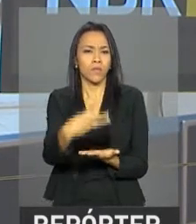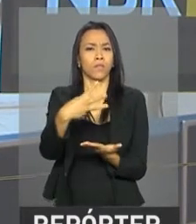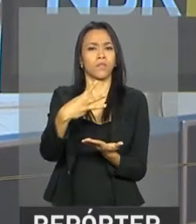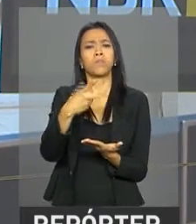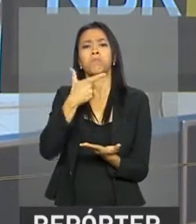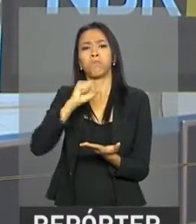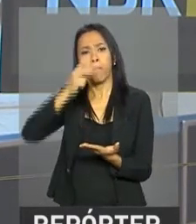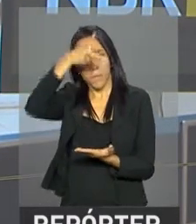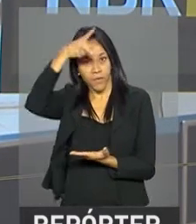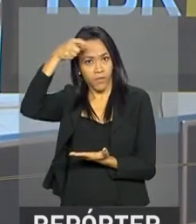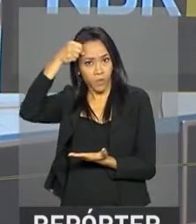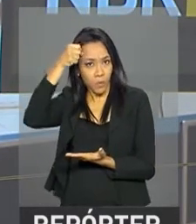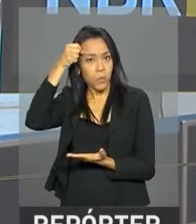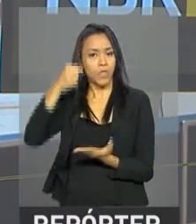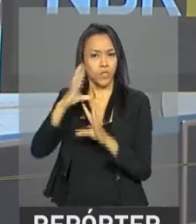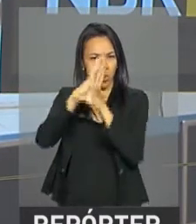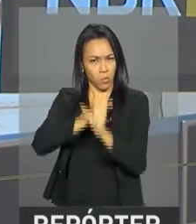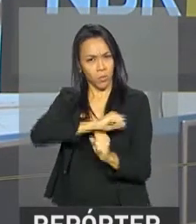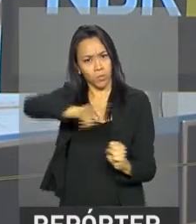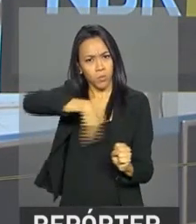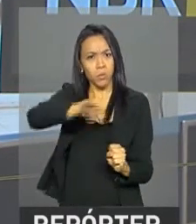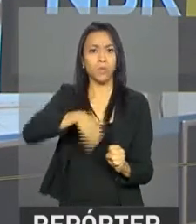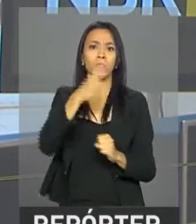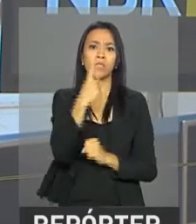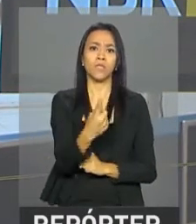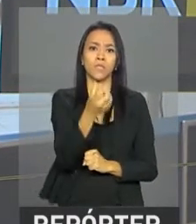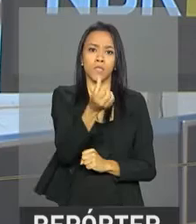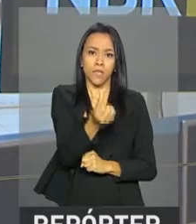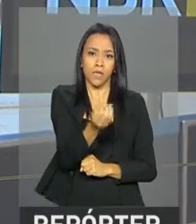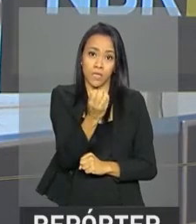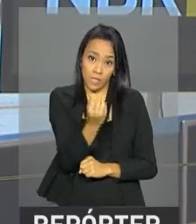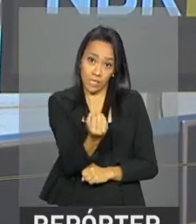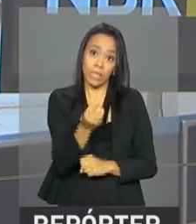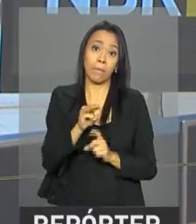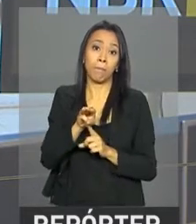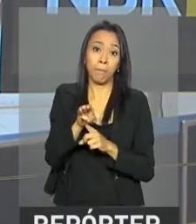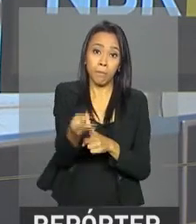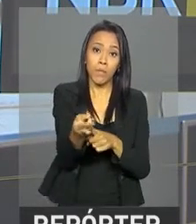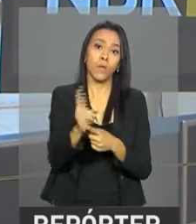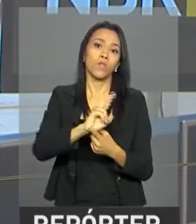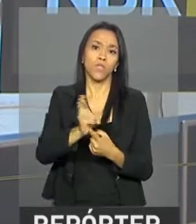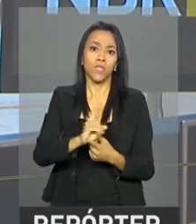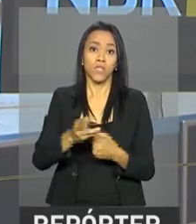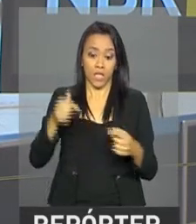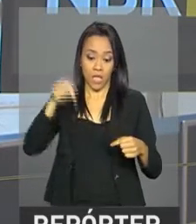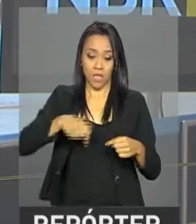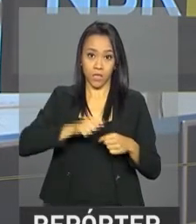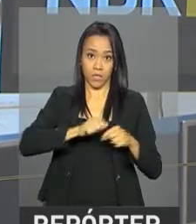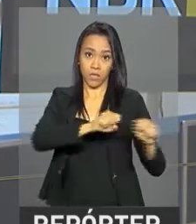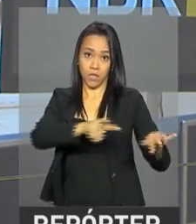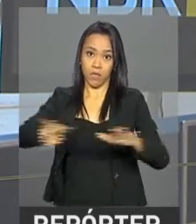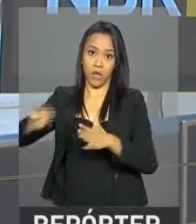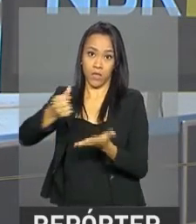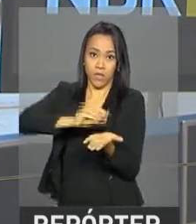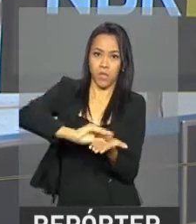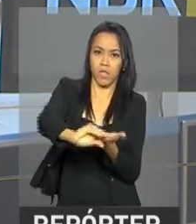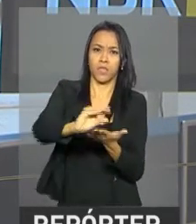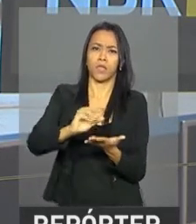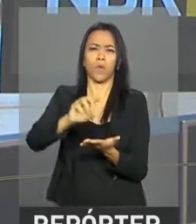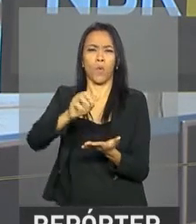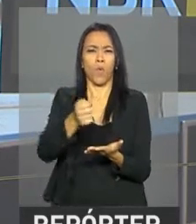a Prefeitura soma um total de 160 milhões, que com a liberação desta semana atinge